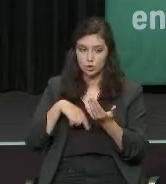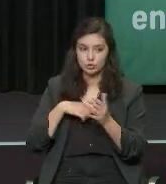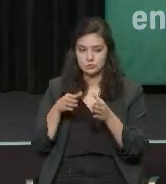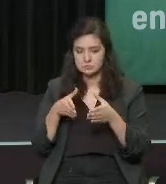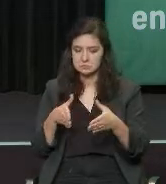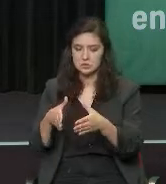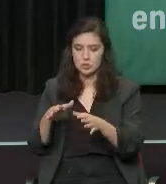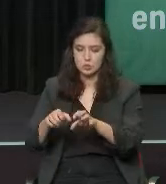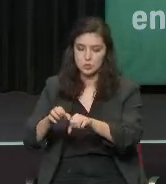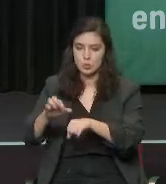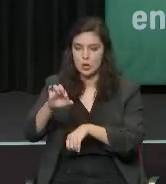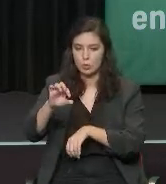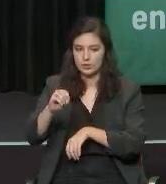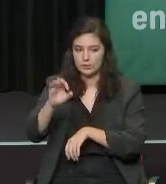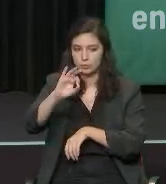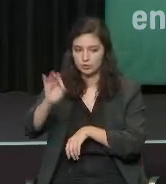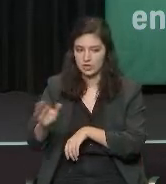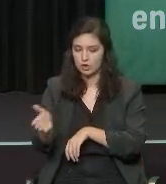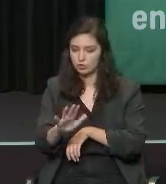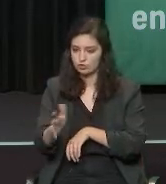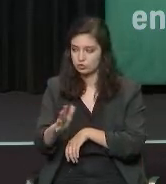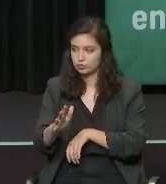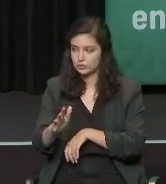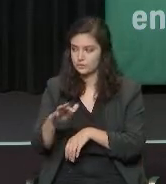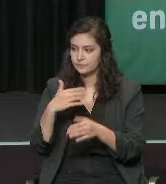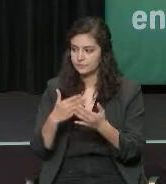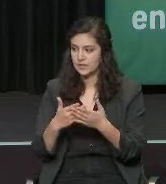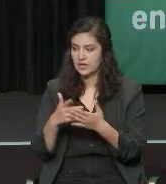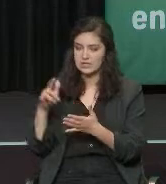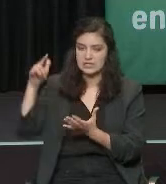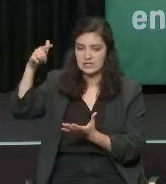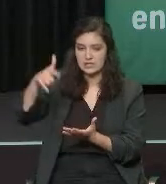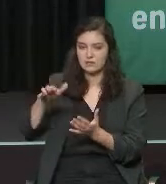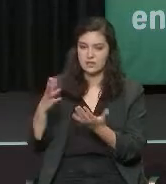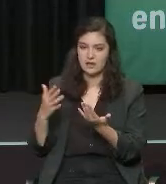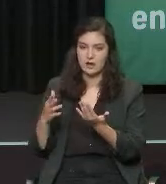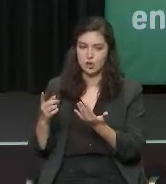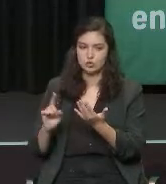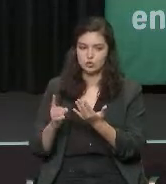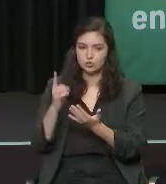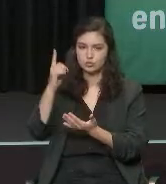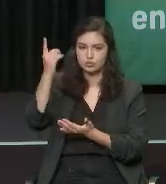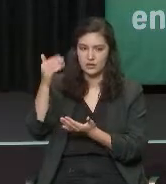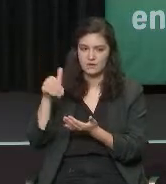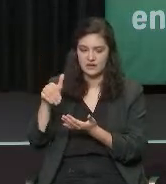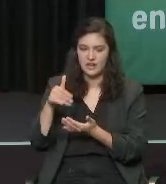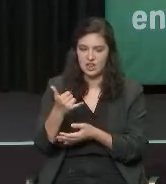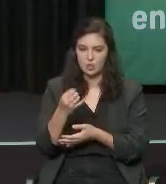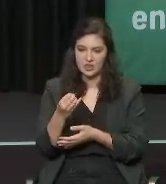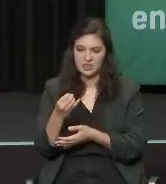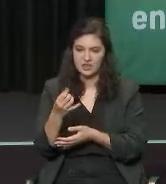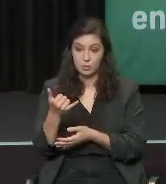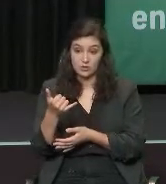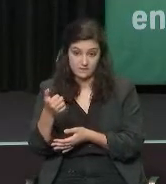localmente. E o nosso objetivo final é atingir 80% de utilização de capacidade local para um